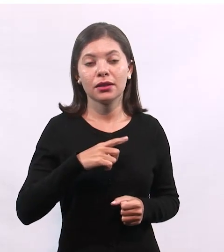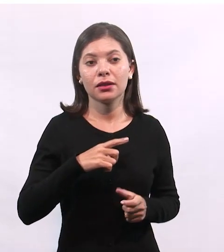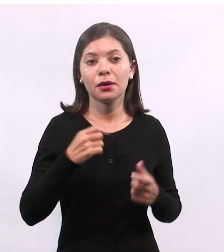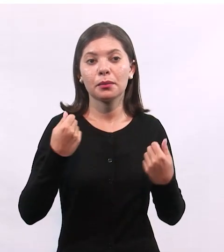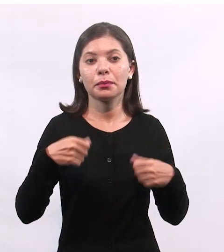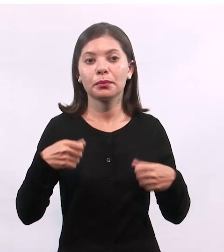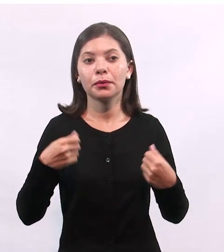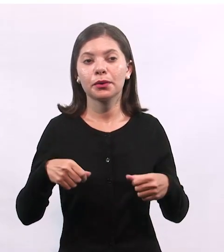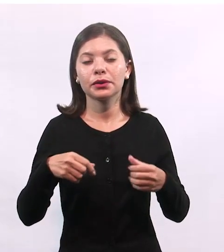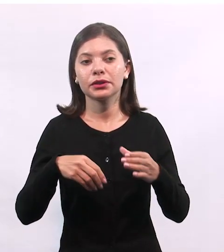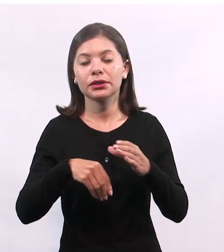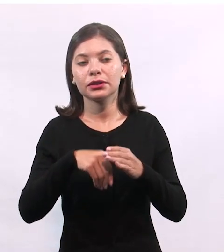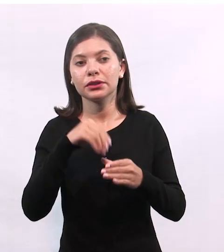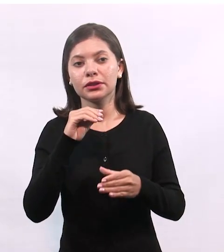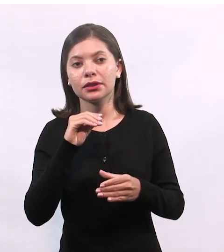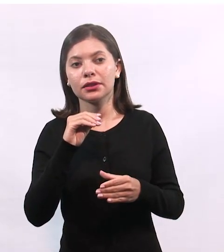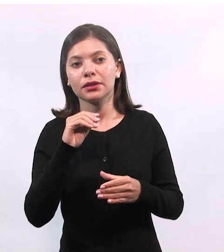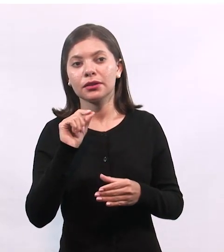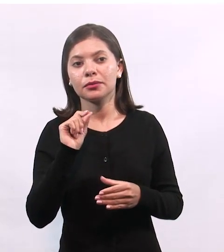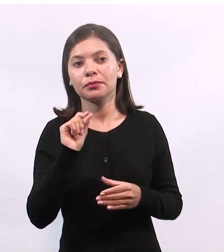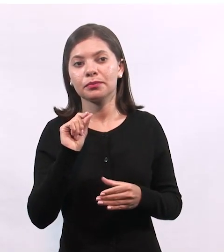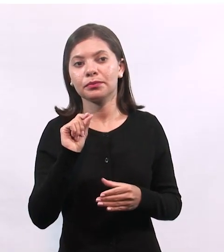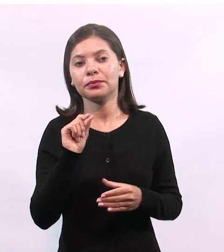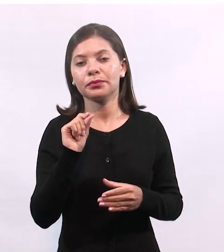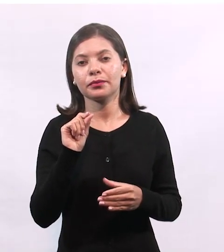eu poderia tirar